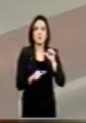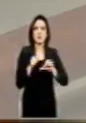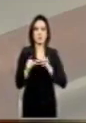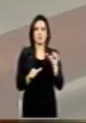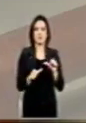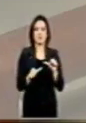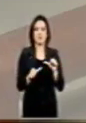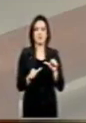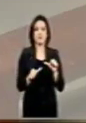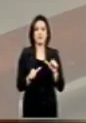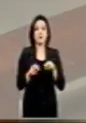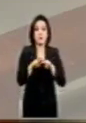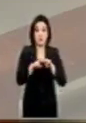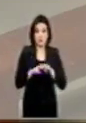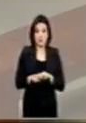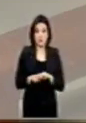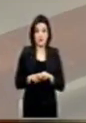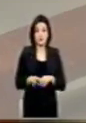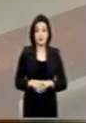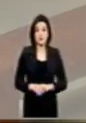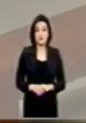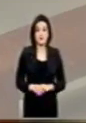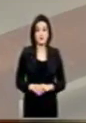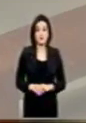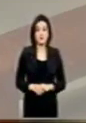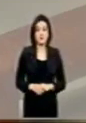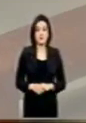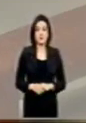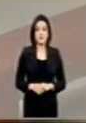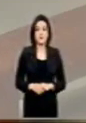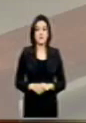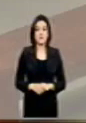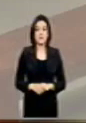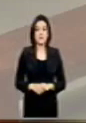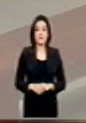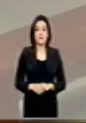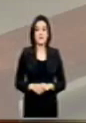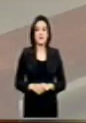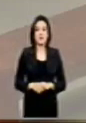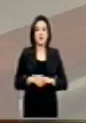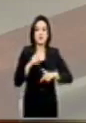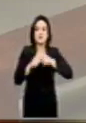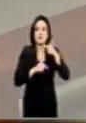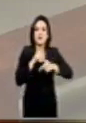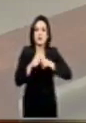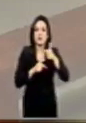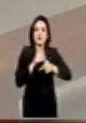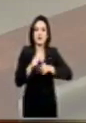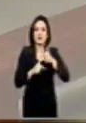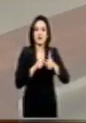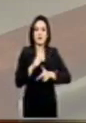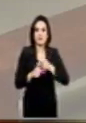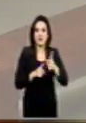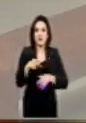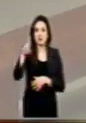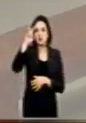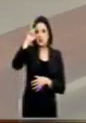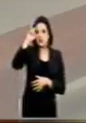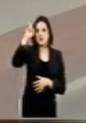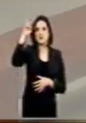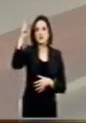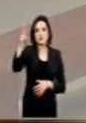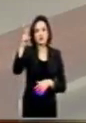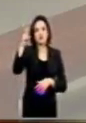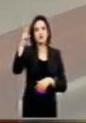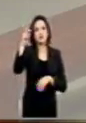Nesse sentido, as ações de contra-inteligência do Estado são importantíssimas.